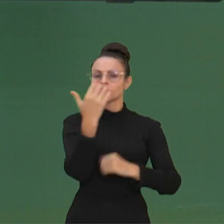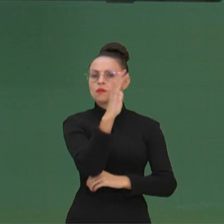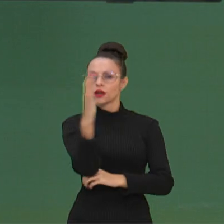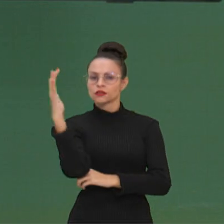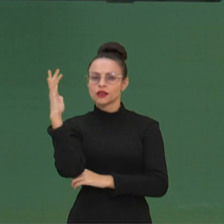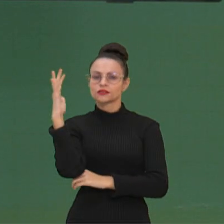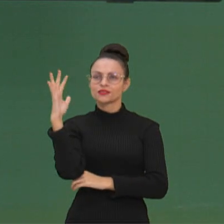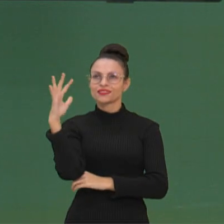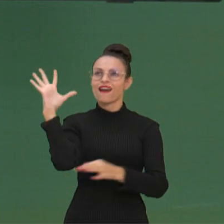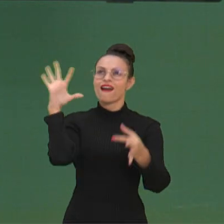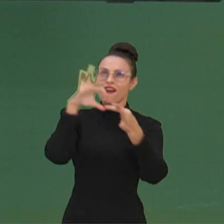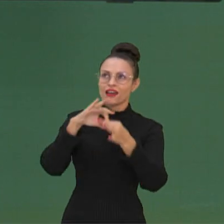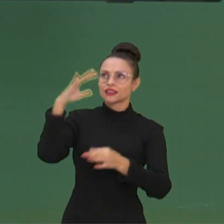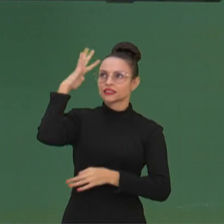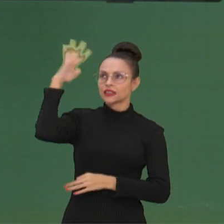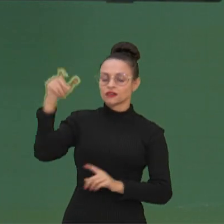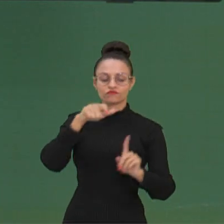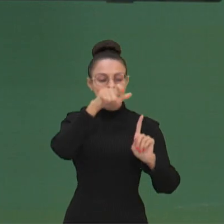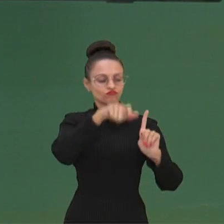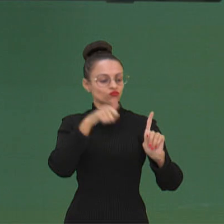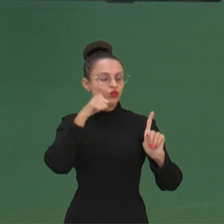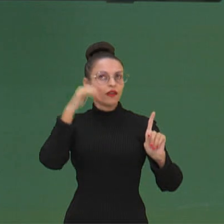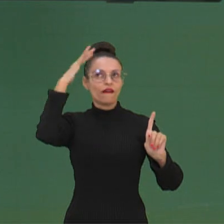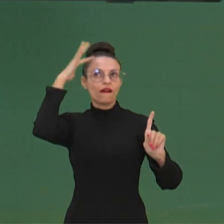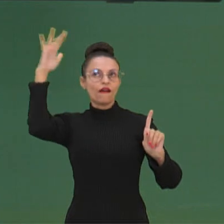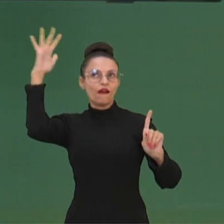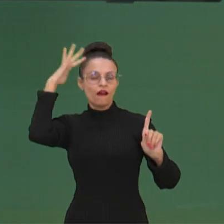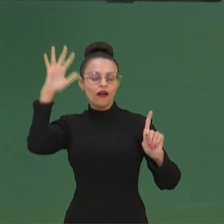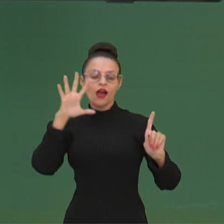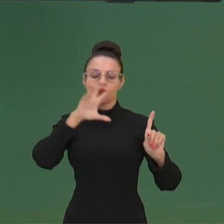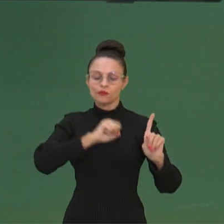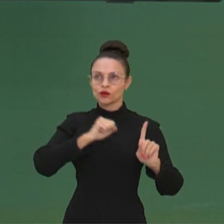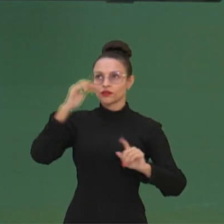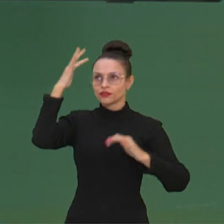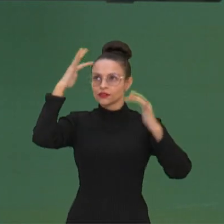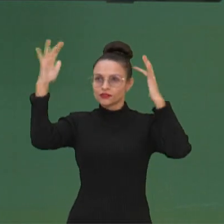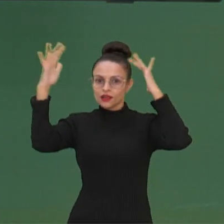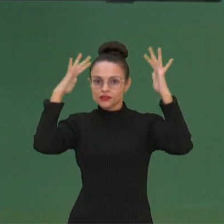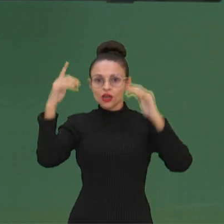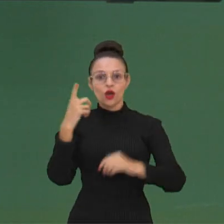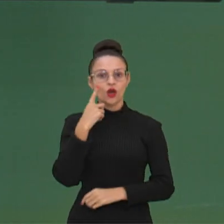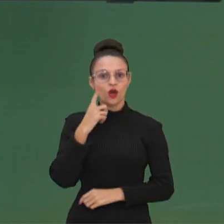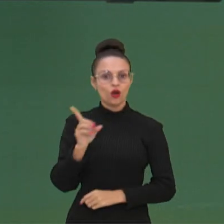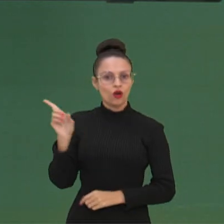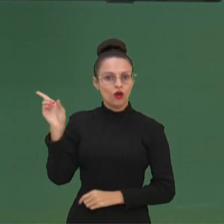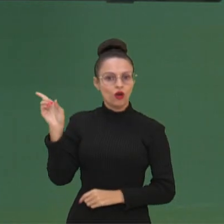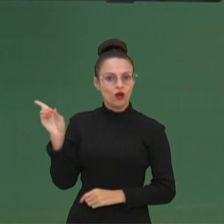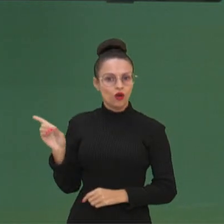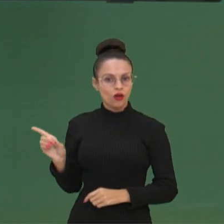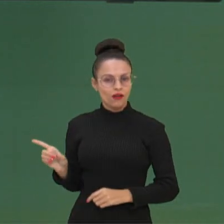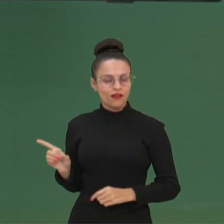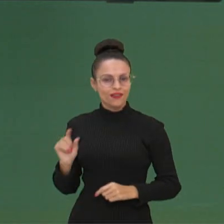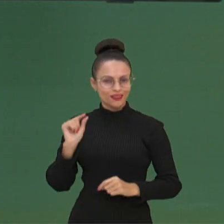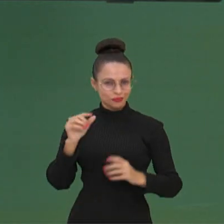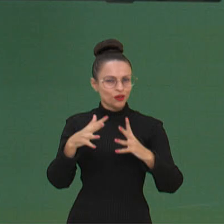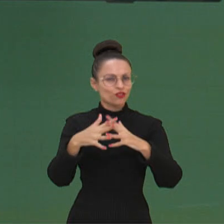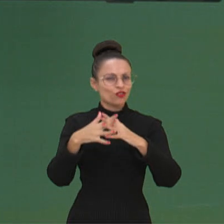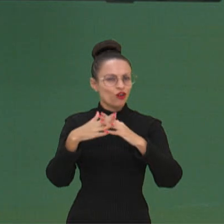sempre, né? Então, ela vem ali desse romantismo. O amor platônico, quando você